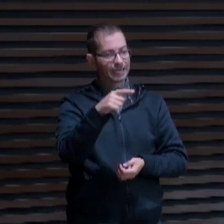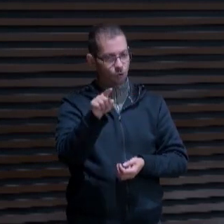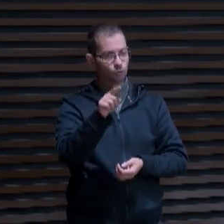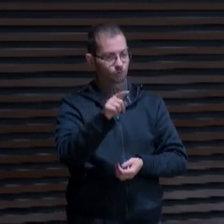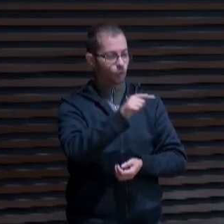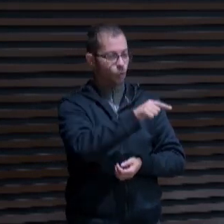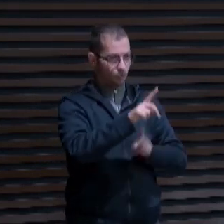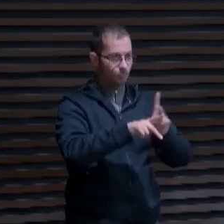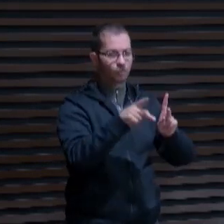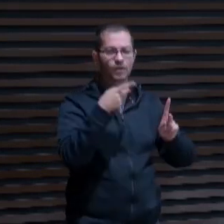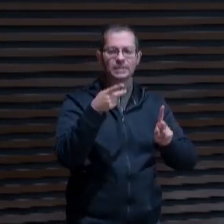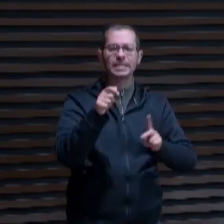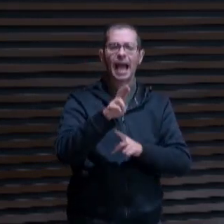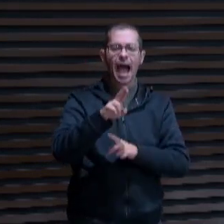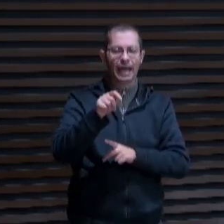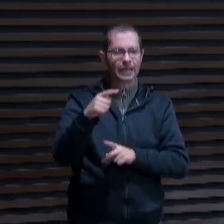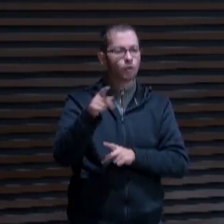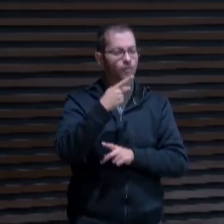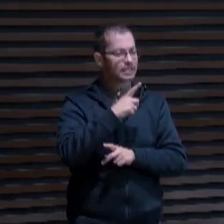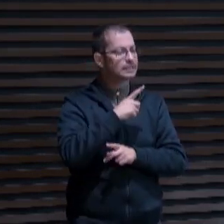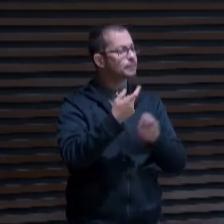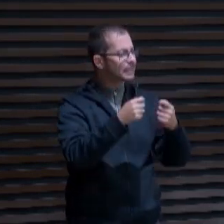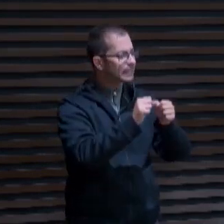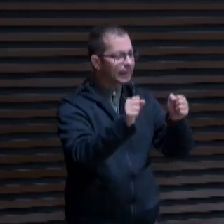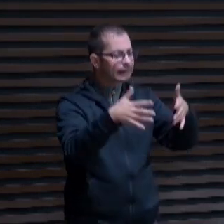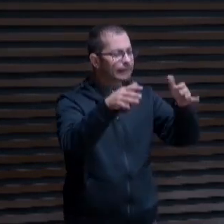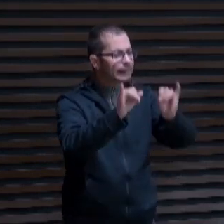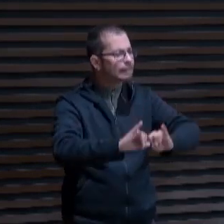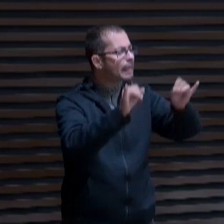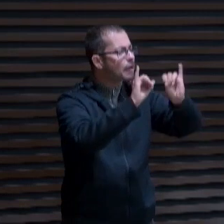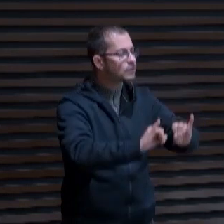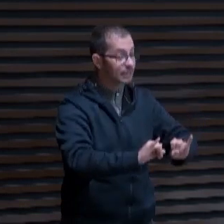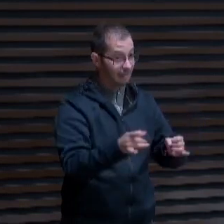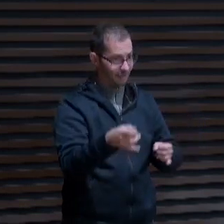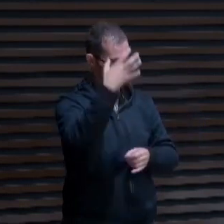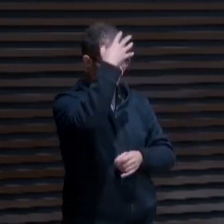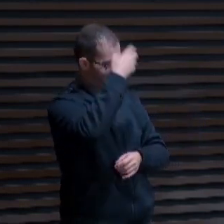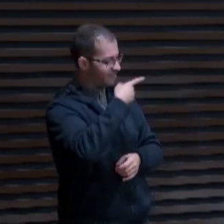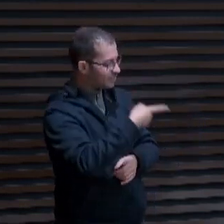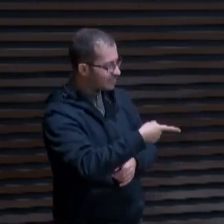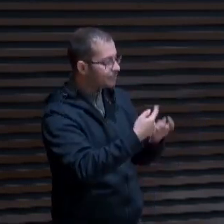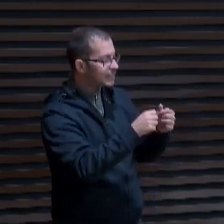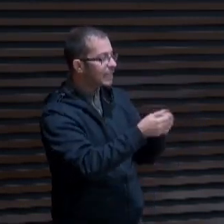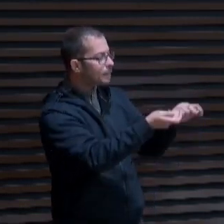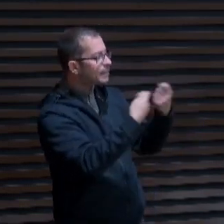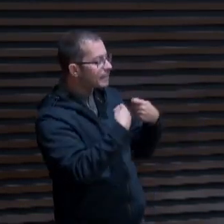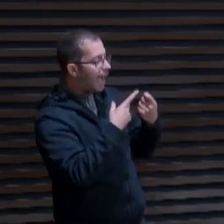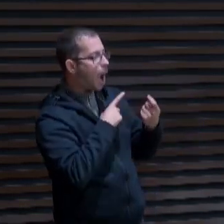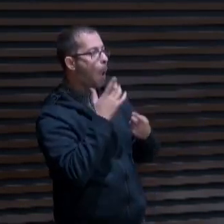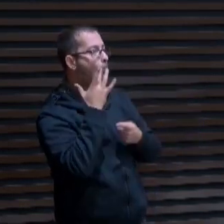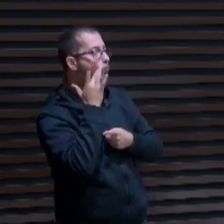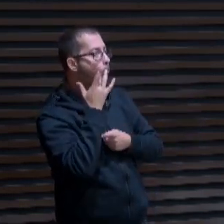Arão pede que eles entregassem o ouro, que eles entregassem os brincos, tudo que eles tivessem, e ele